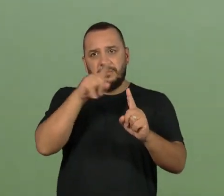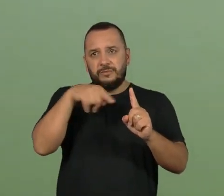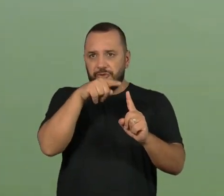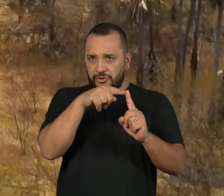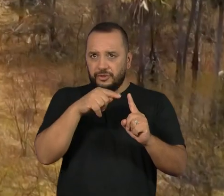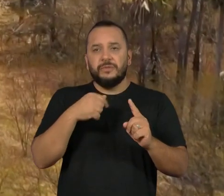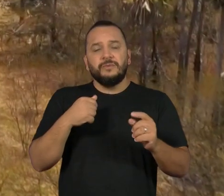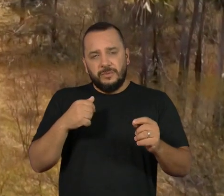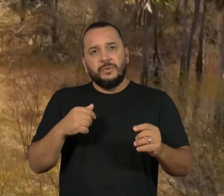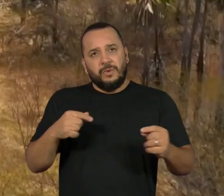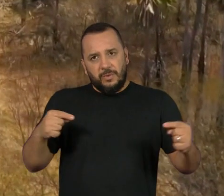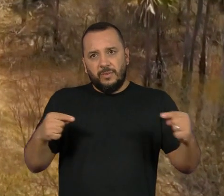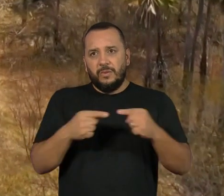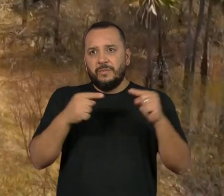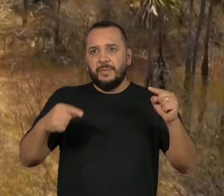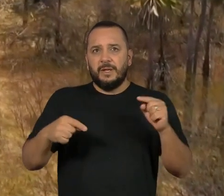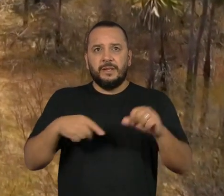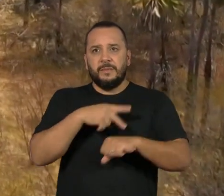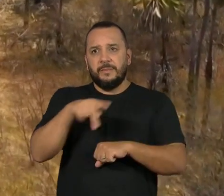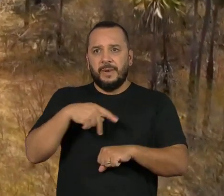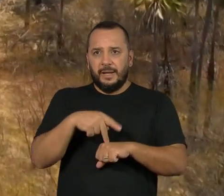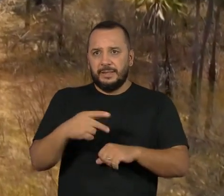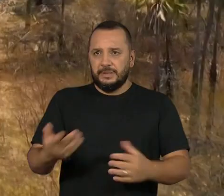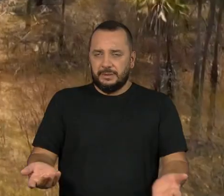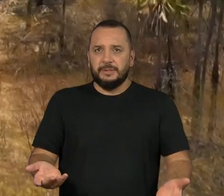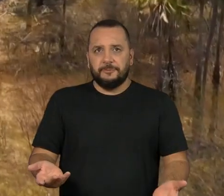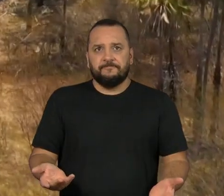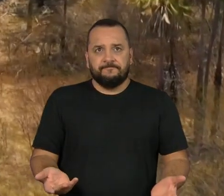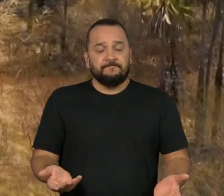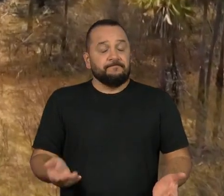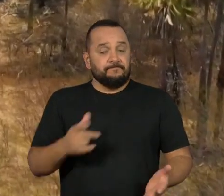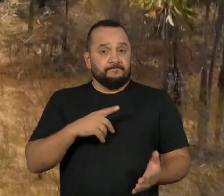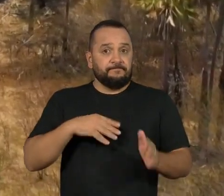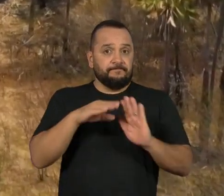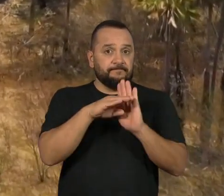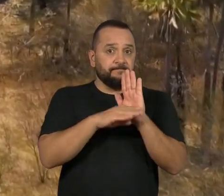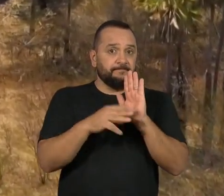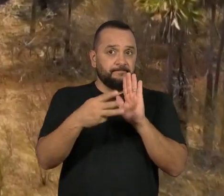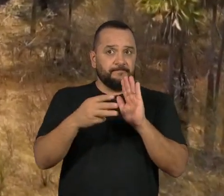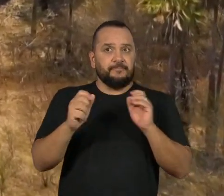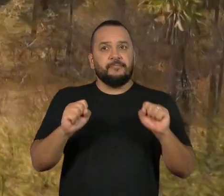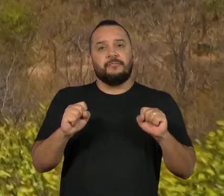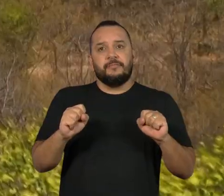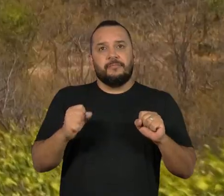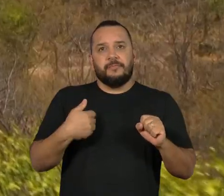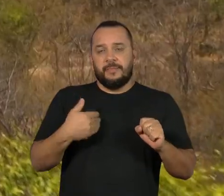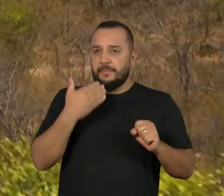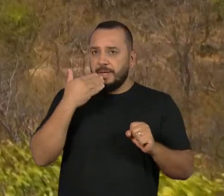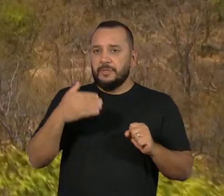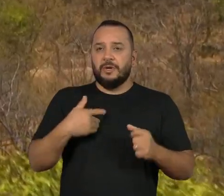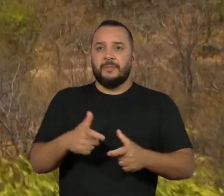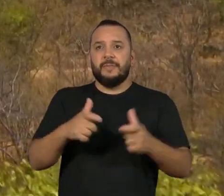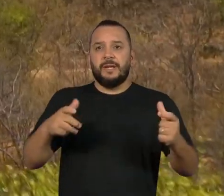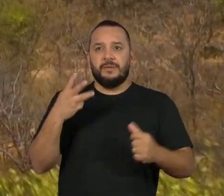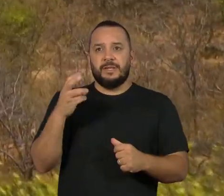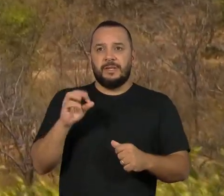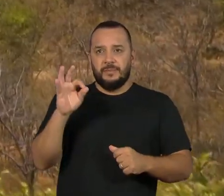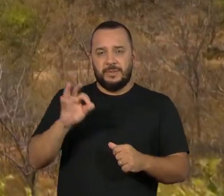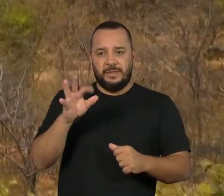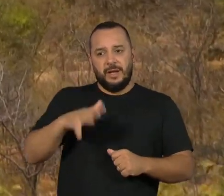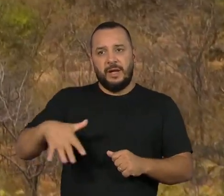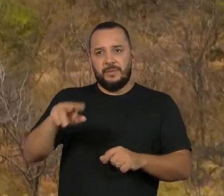realidade. A meta 3 do Marco Global, que pede para o aumento de 30% de áreas protegidas até